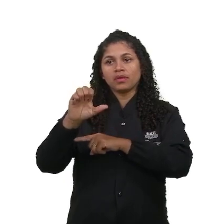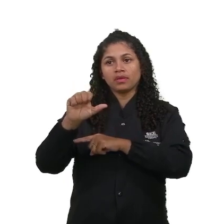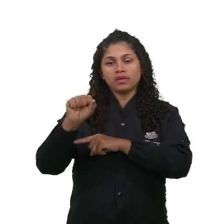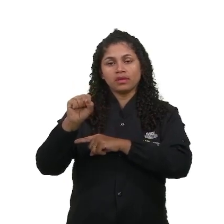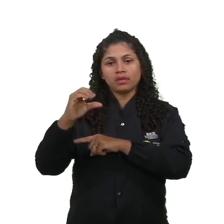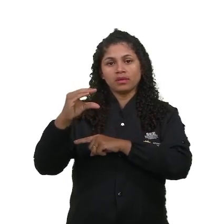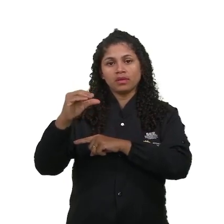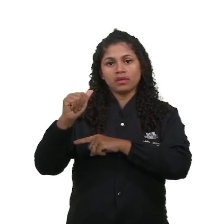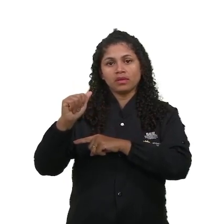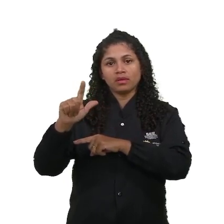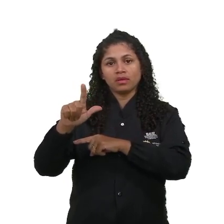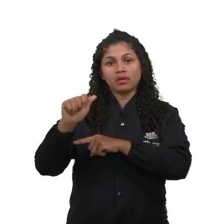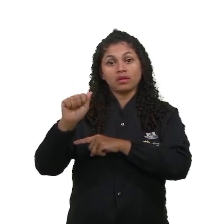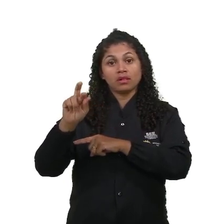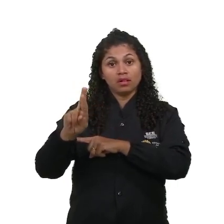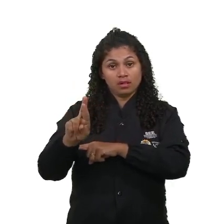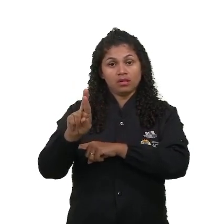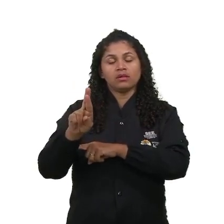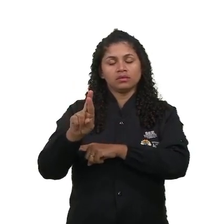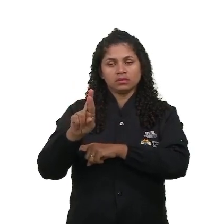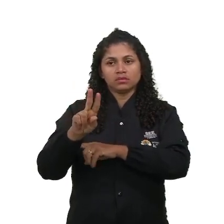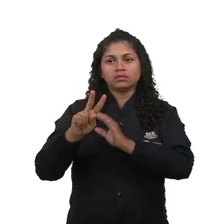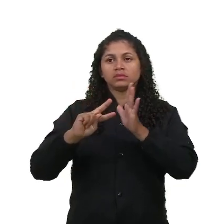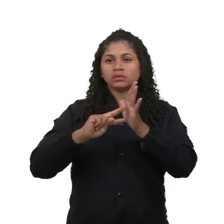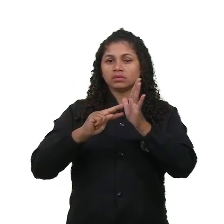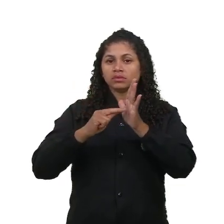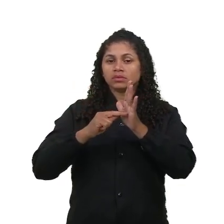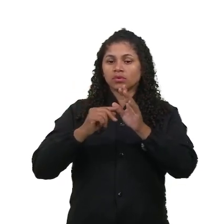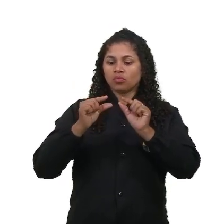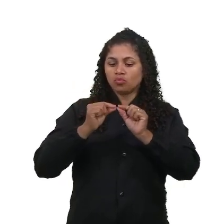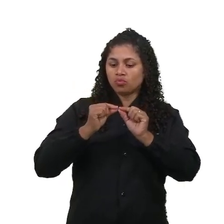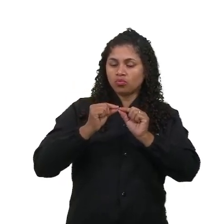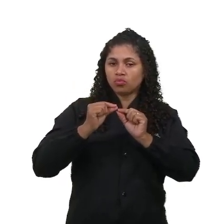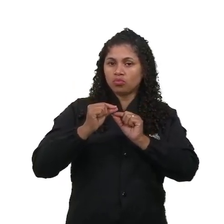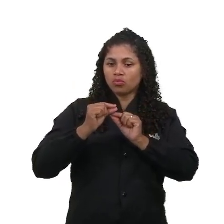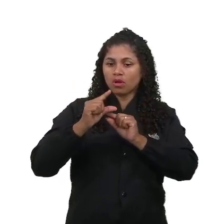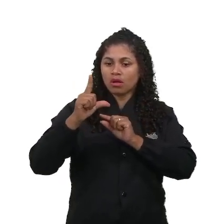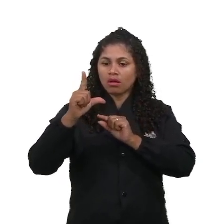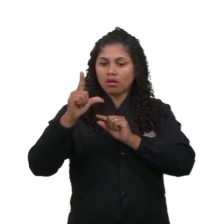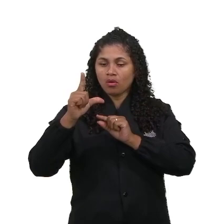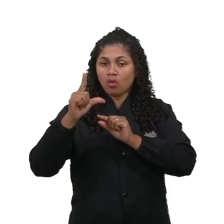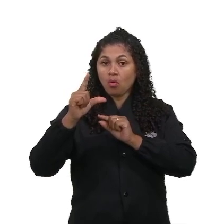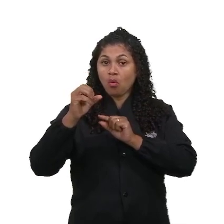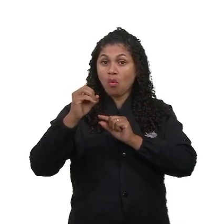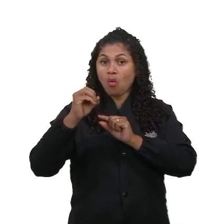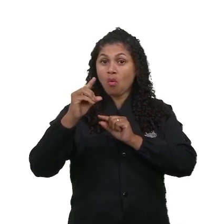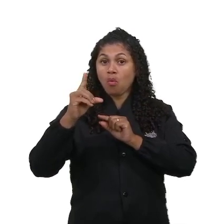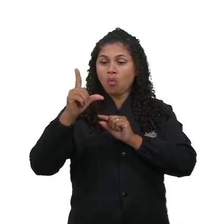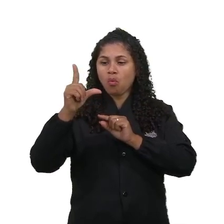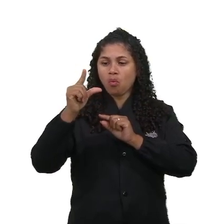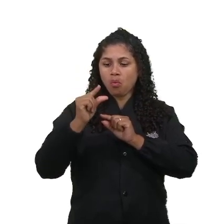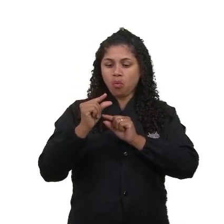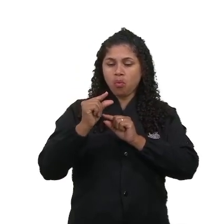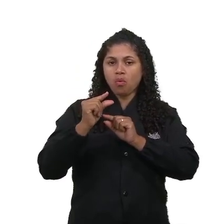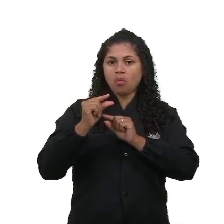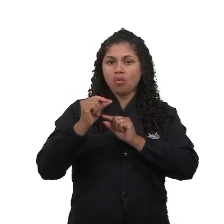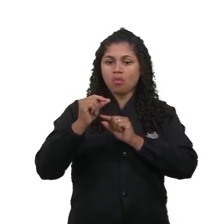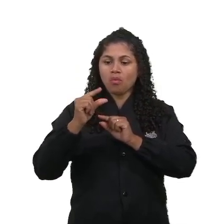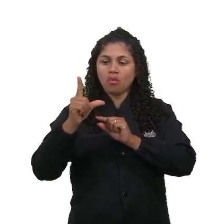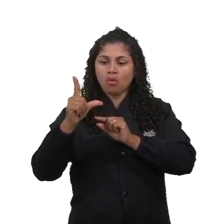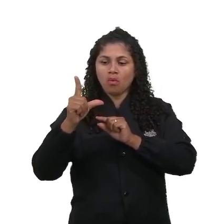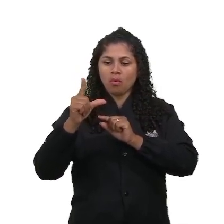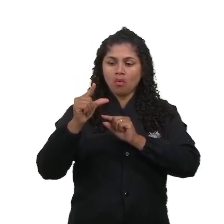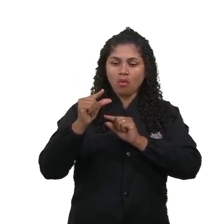característica de aumentar ou contrair ou mudar o sentido do vetor se nós multiplicarmos por um número